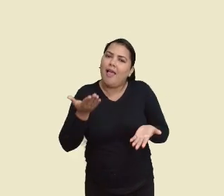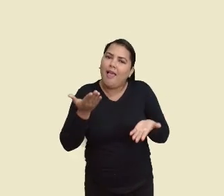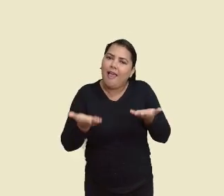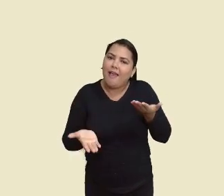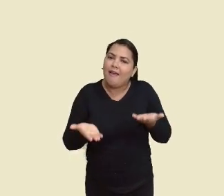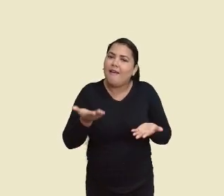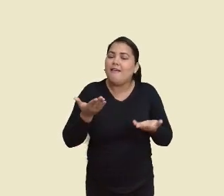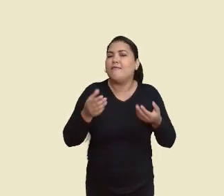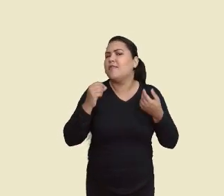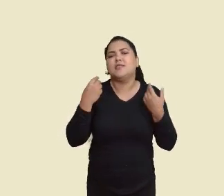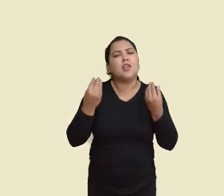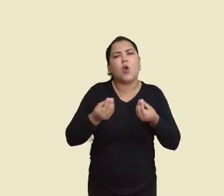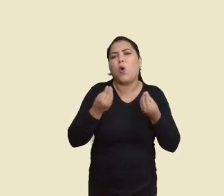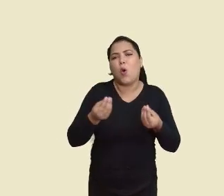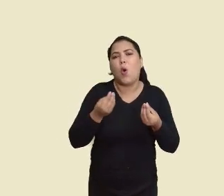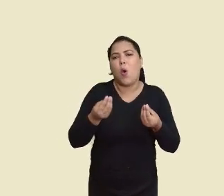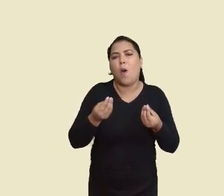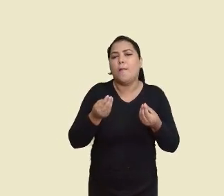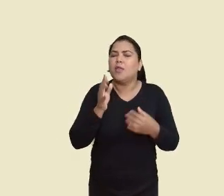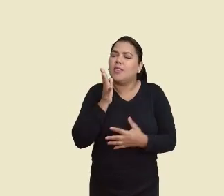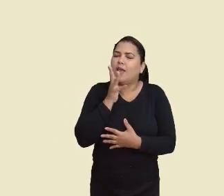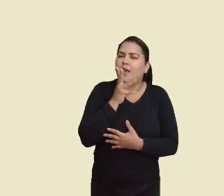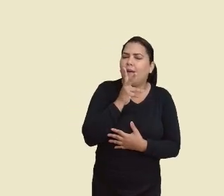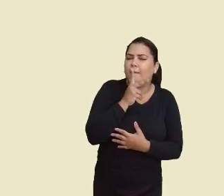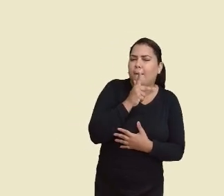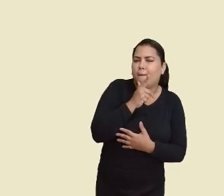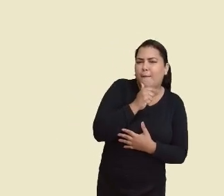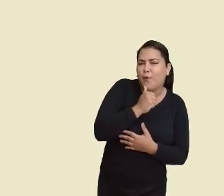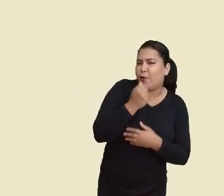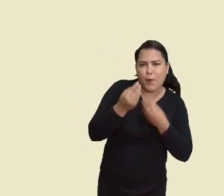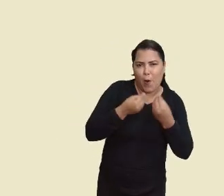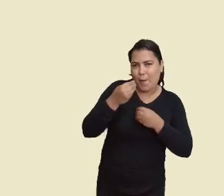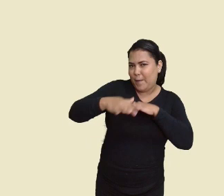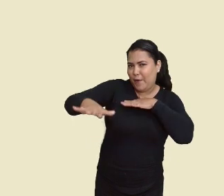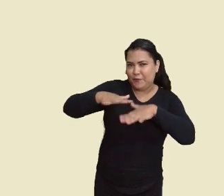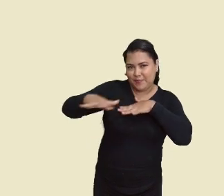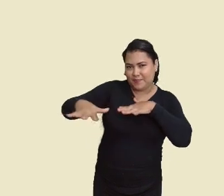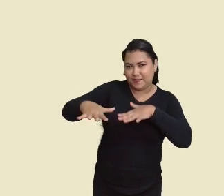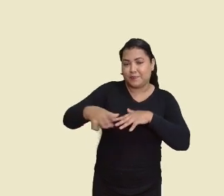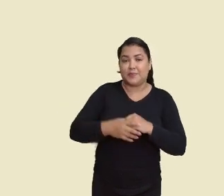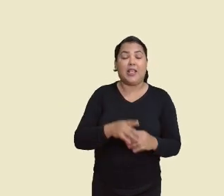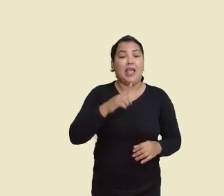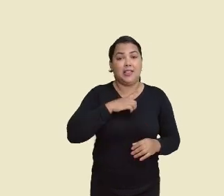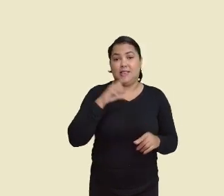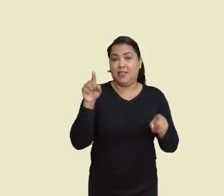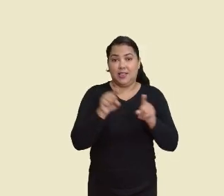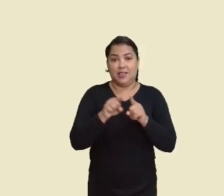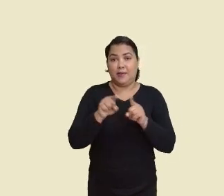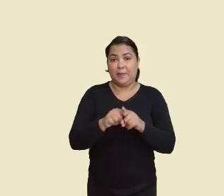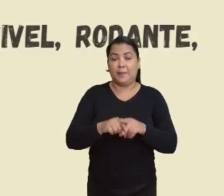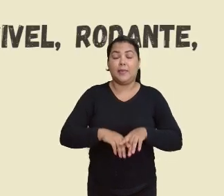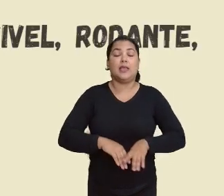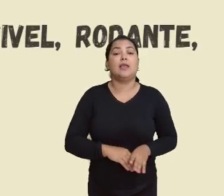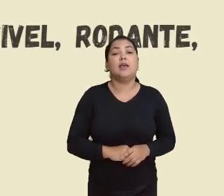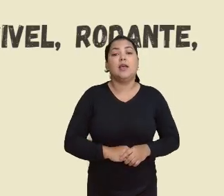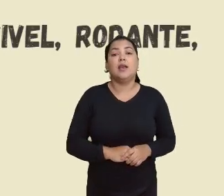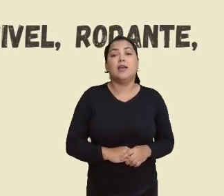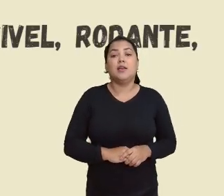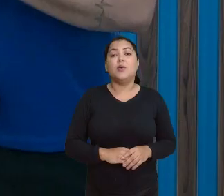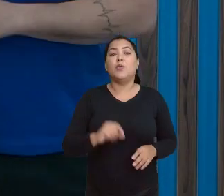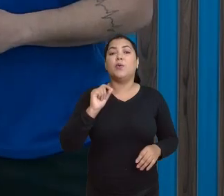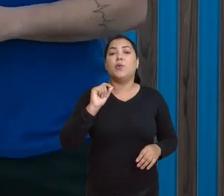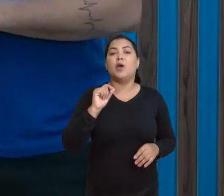Será que ele vai ser sustentado, demorado, prolongado, né? E aí a gente também tem a questão